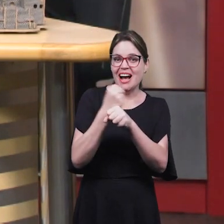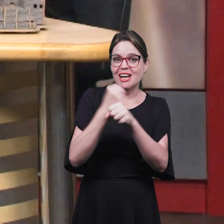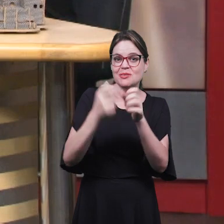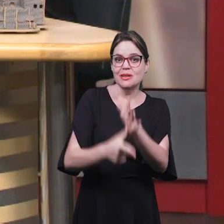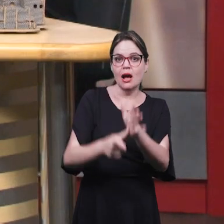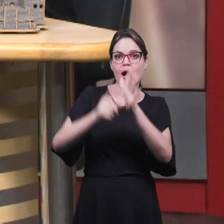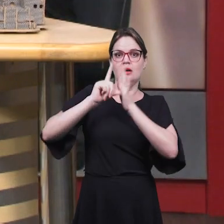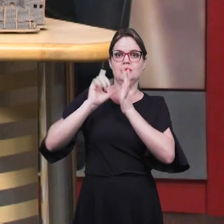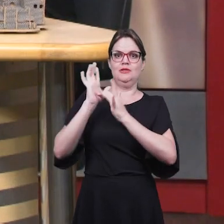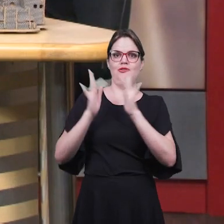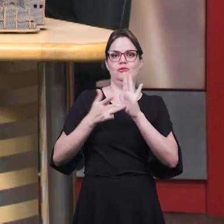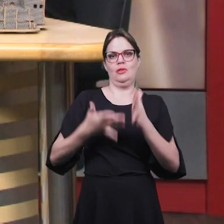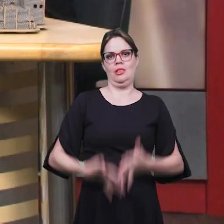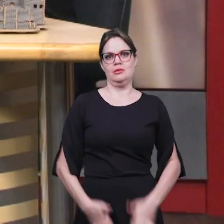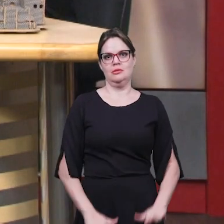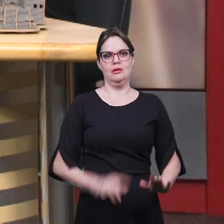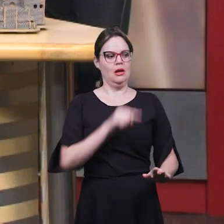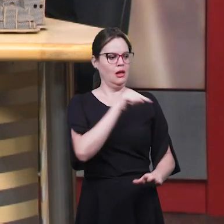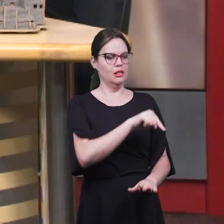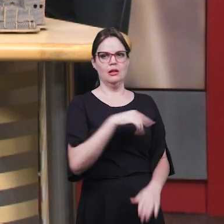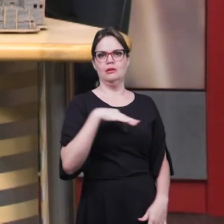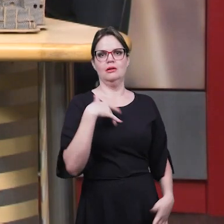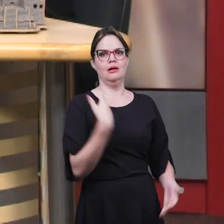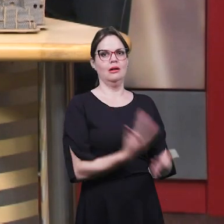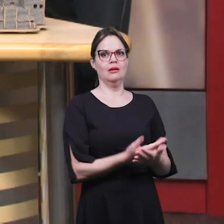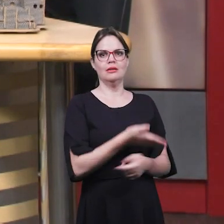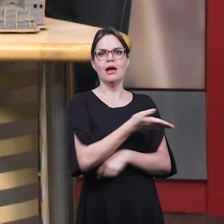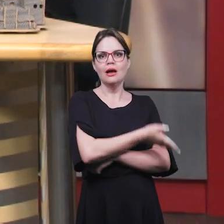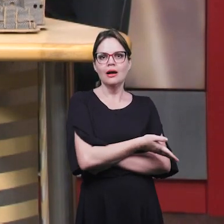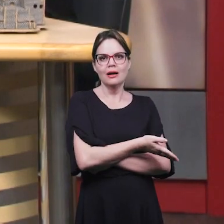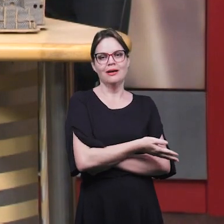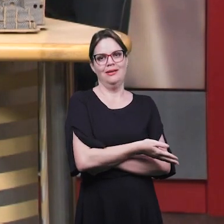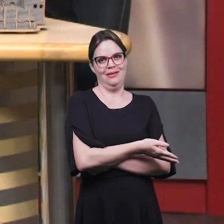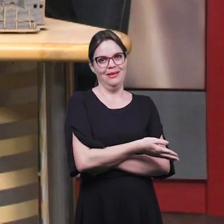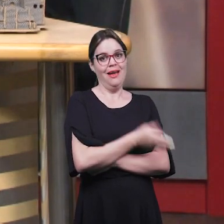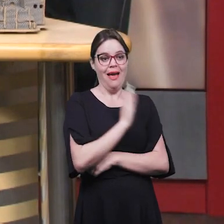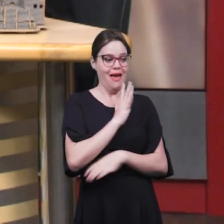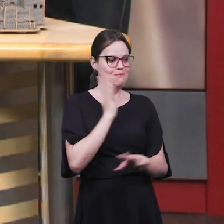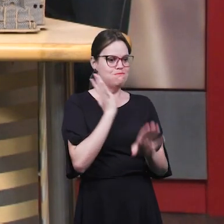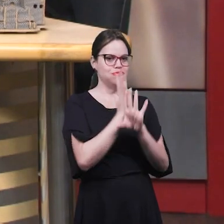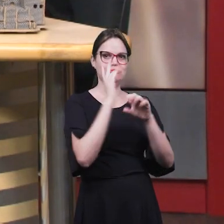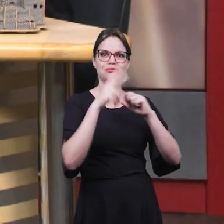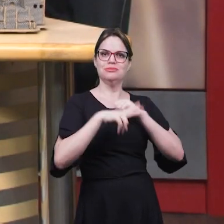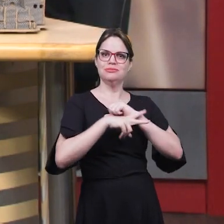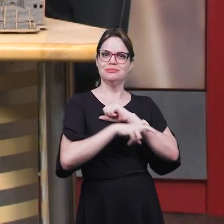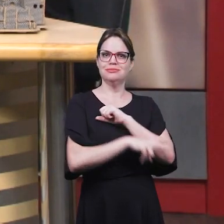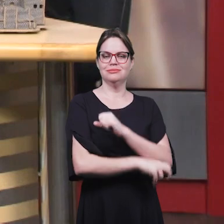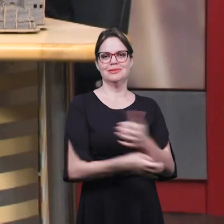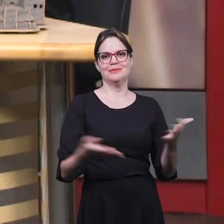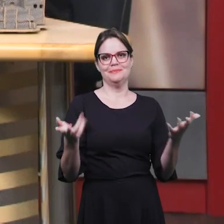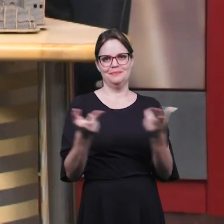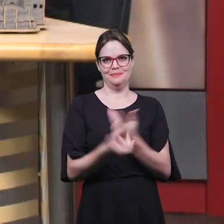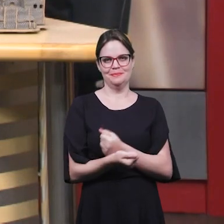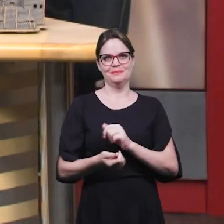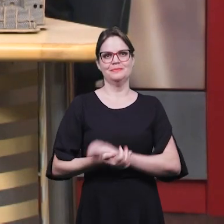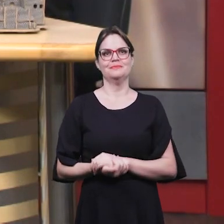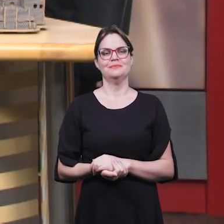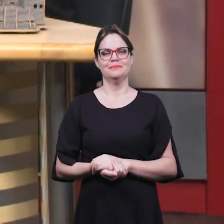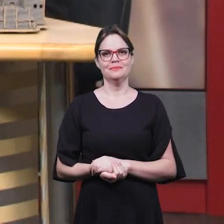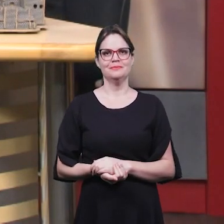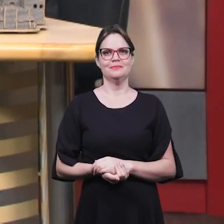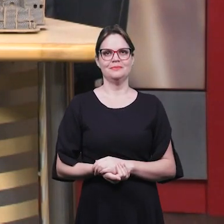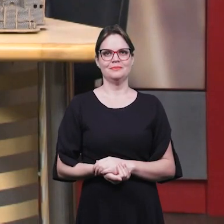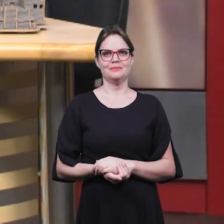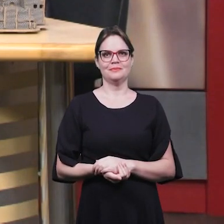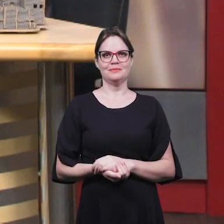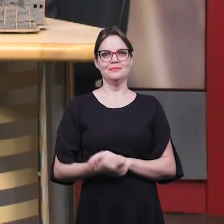lá escavado. Então é um achado arqueológico fantástico. Espetacular, né? E olha